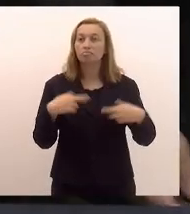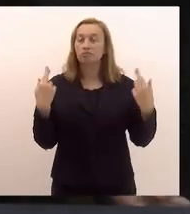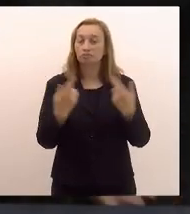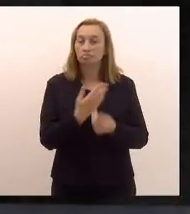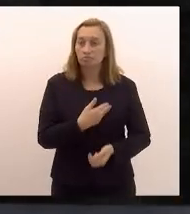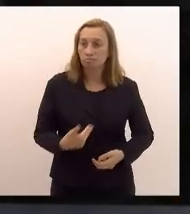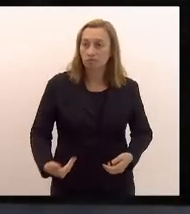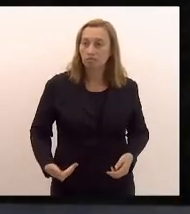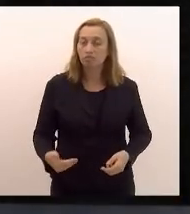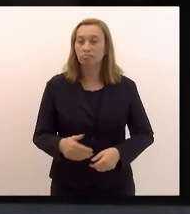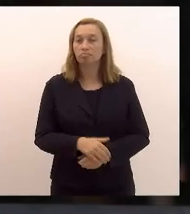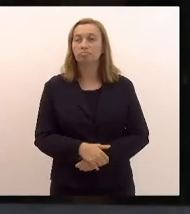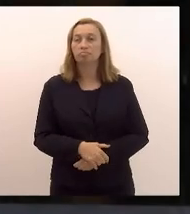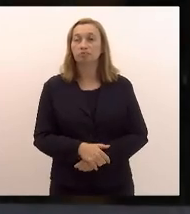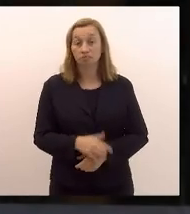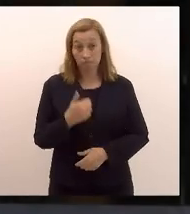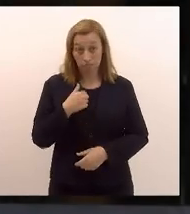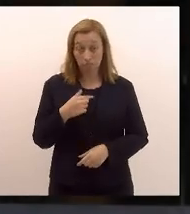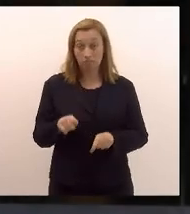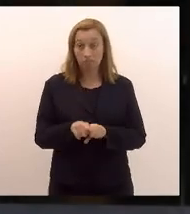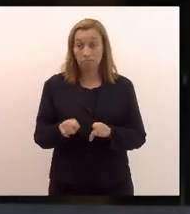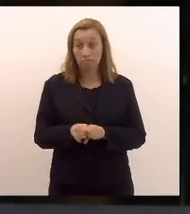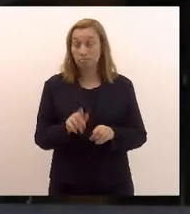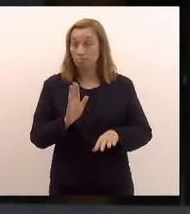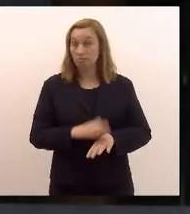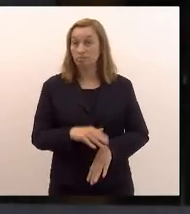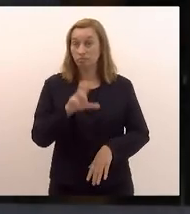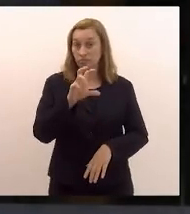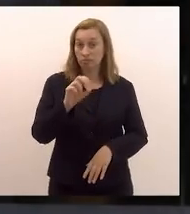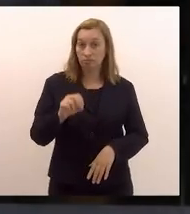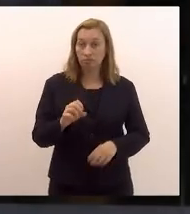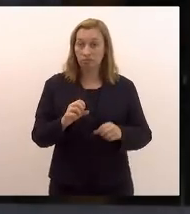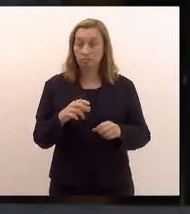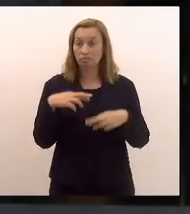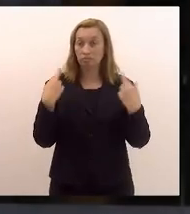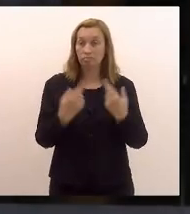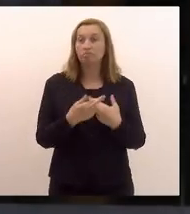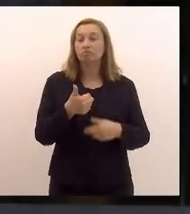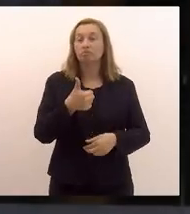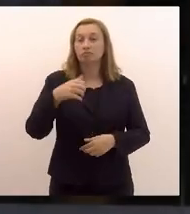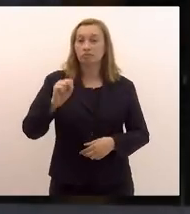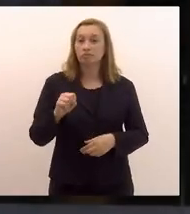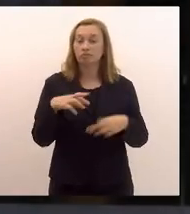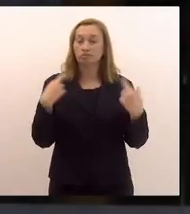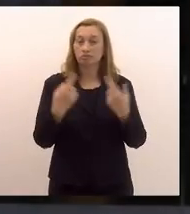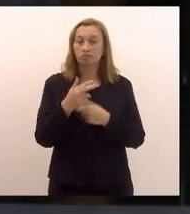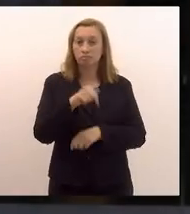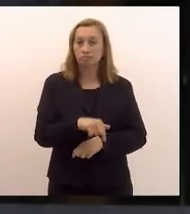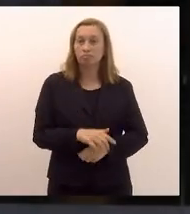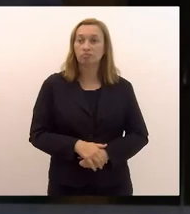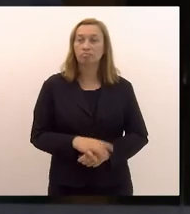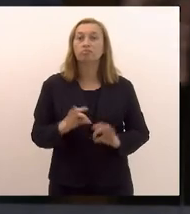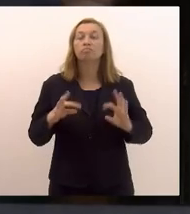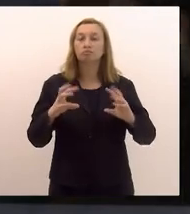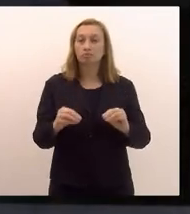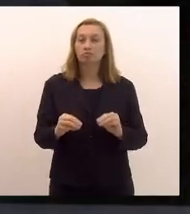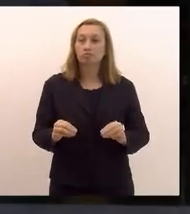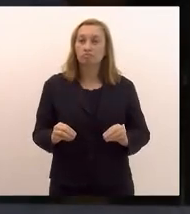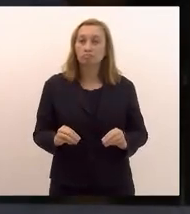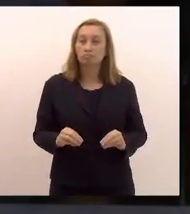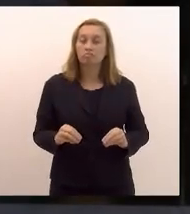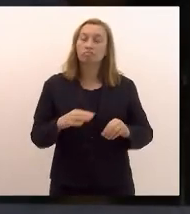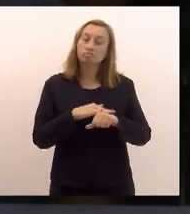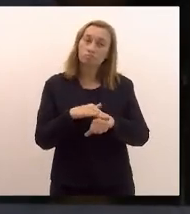públicas eu mesmo Participei de mais de 50 reuniões fizemos 18 audiências aqui tudo que a gente